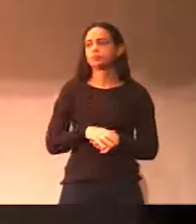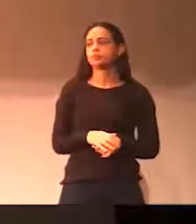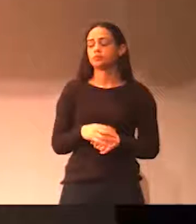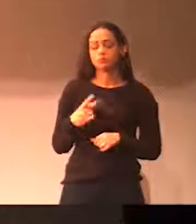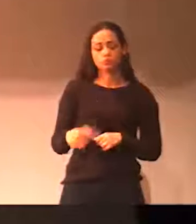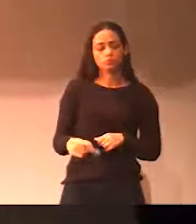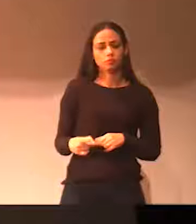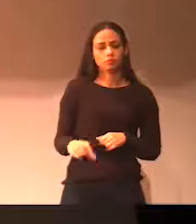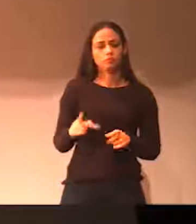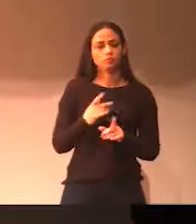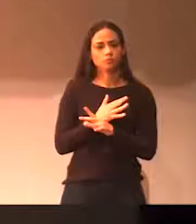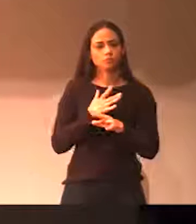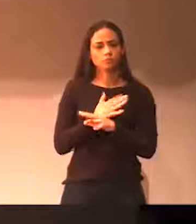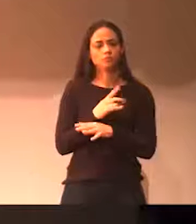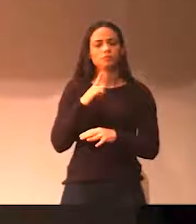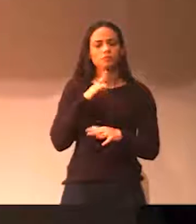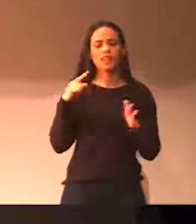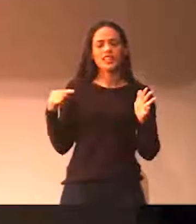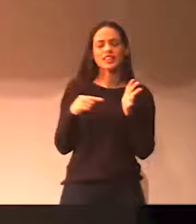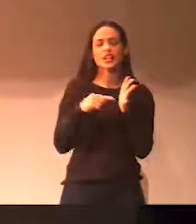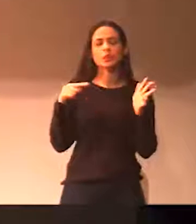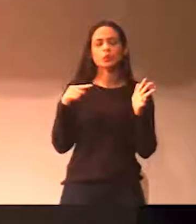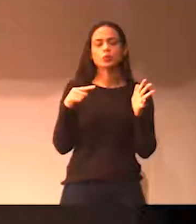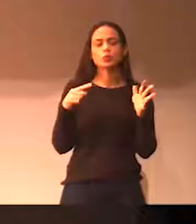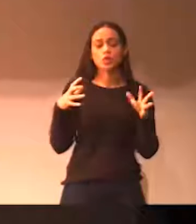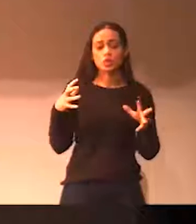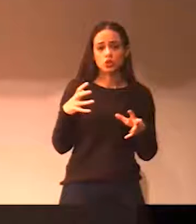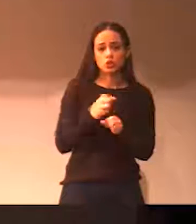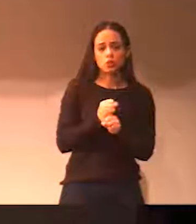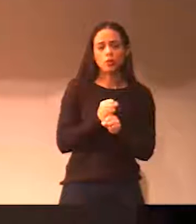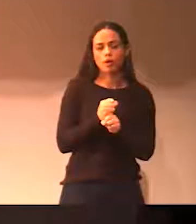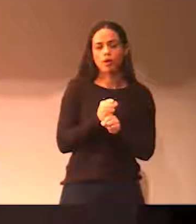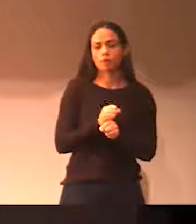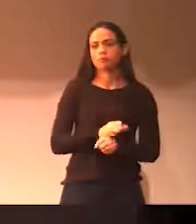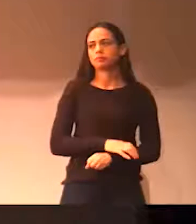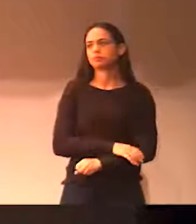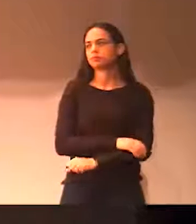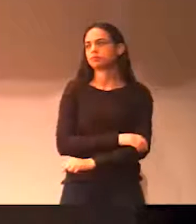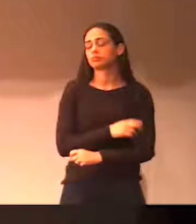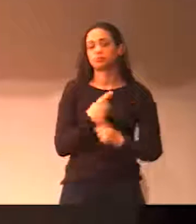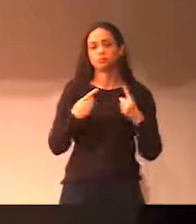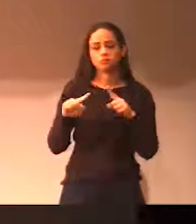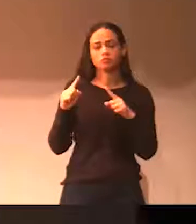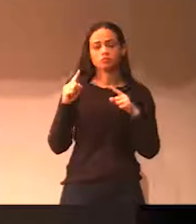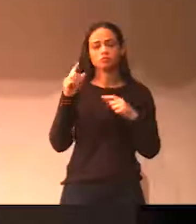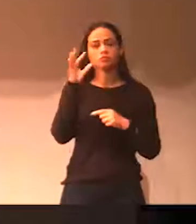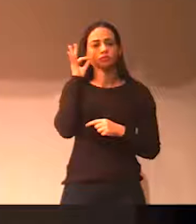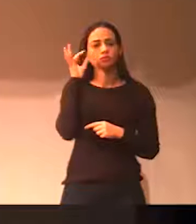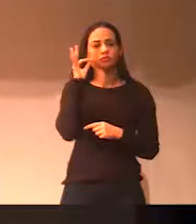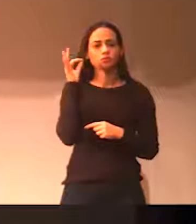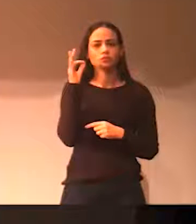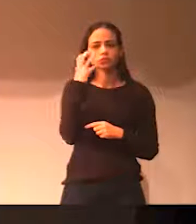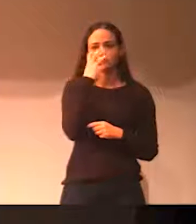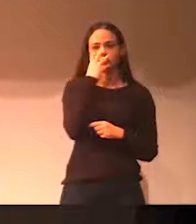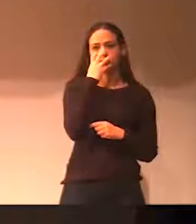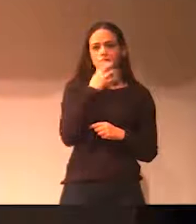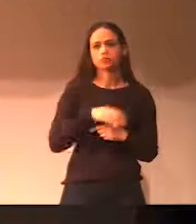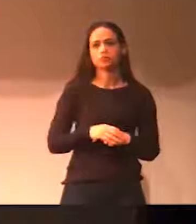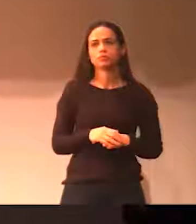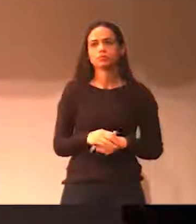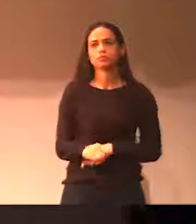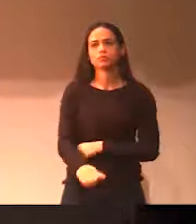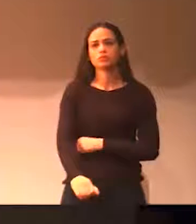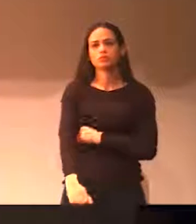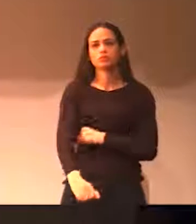com o Departamento de Bem-Estar Animal, está ali, eu acho que é o Adilson que está ali em cima, não me deixa mentir, uma multa, né, Adilson? O resto foi tudo um